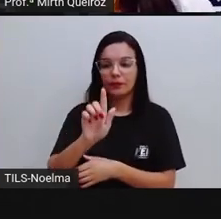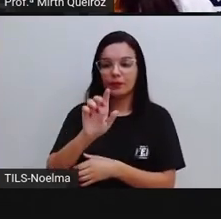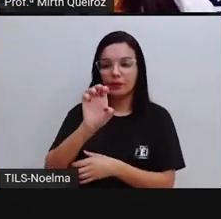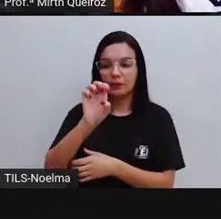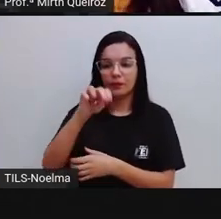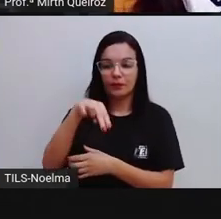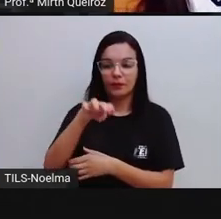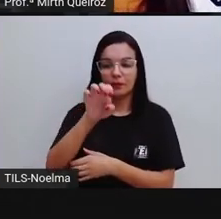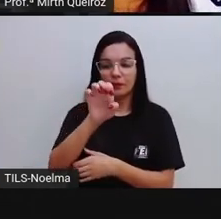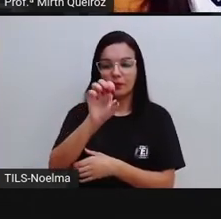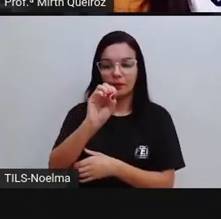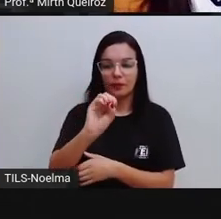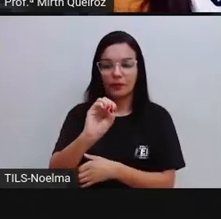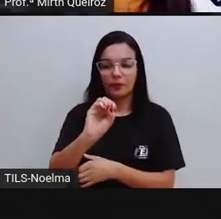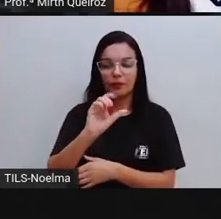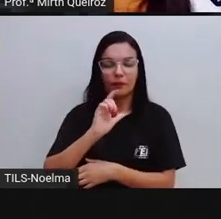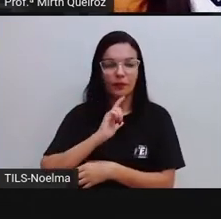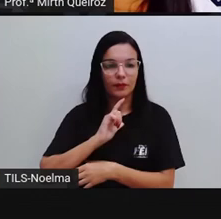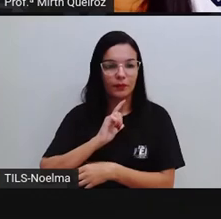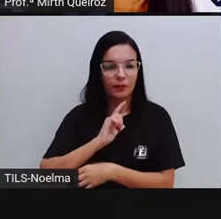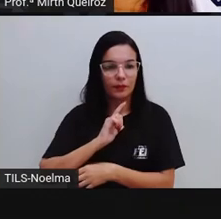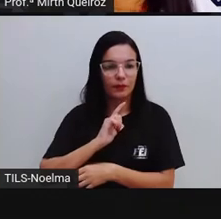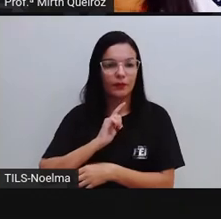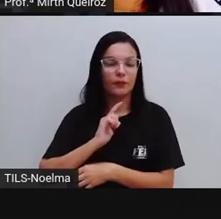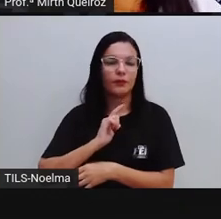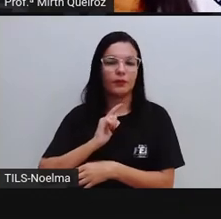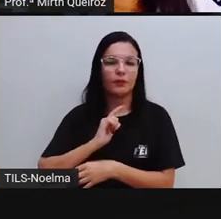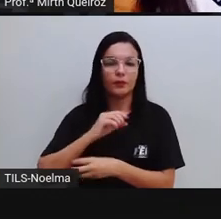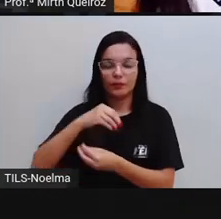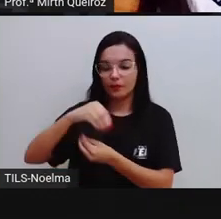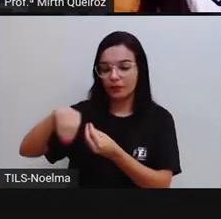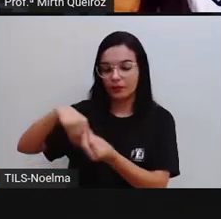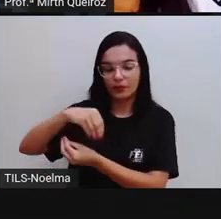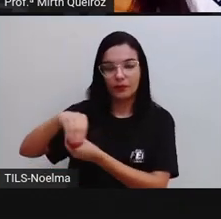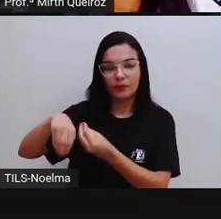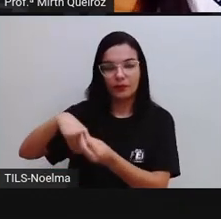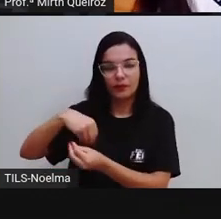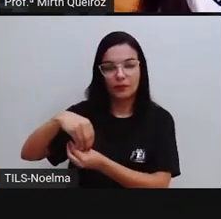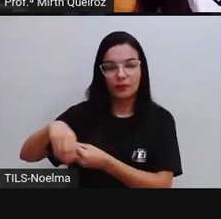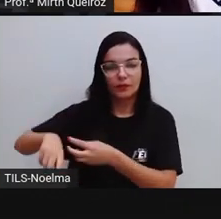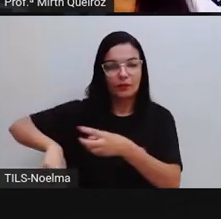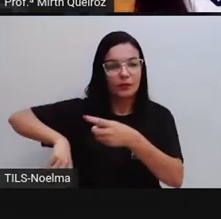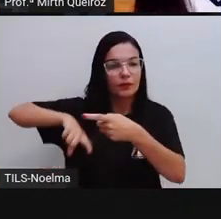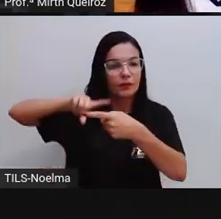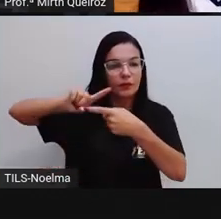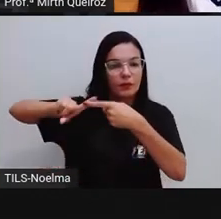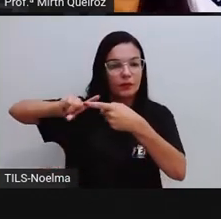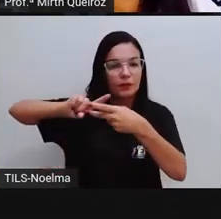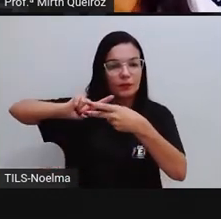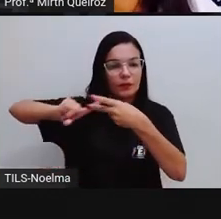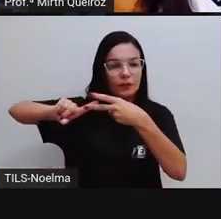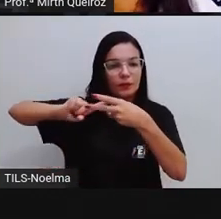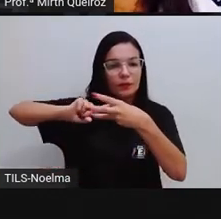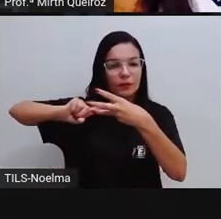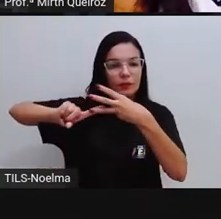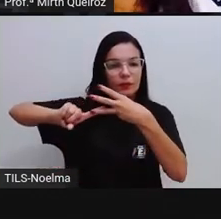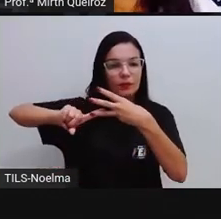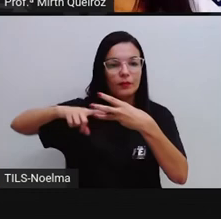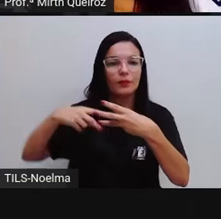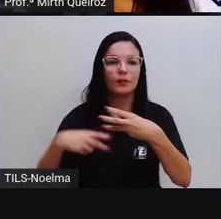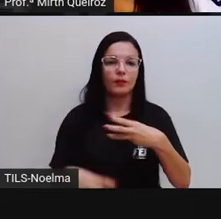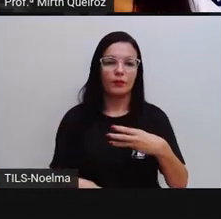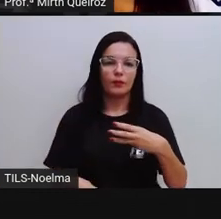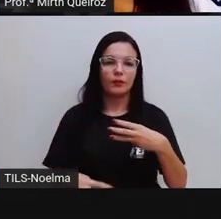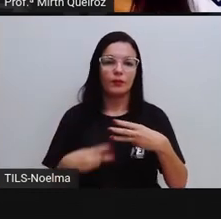fase, porém, água e gelo é formado da mesma, né? Tem a mesma propriedade, é formada aí pela